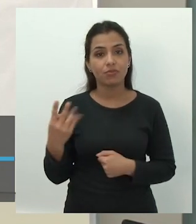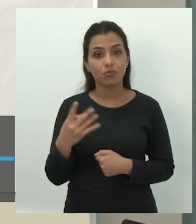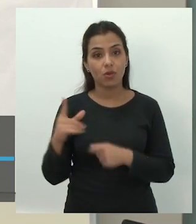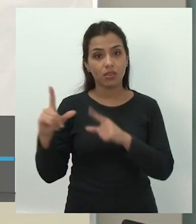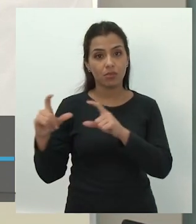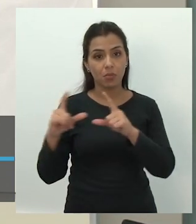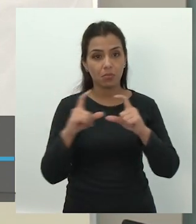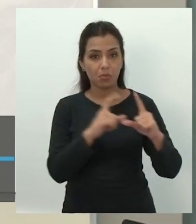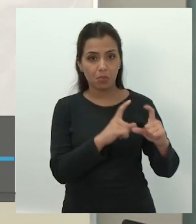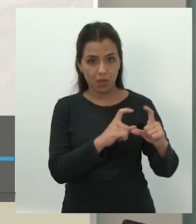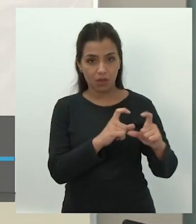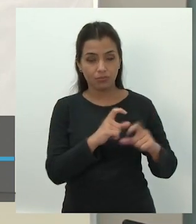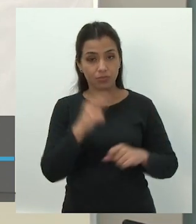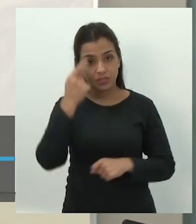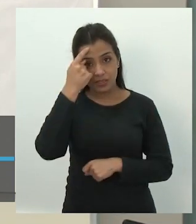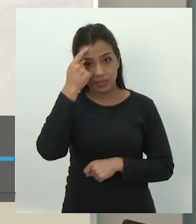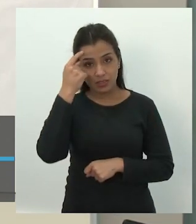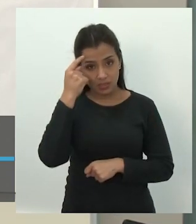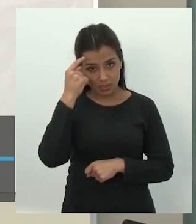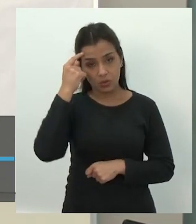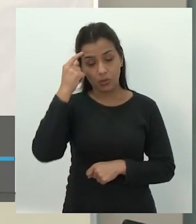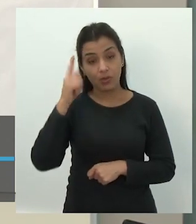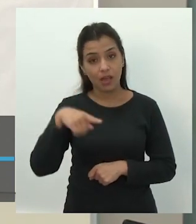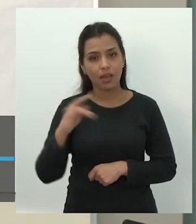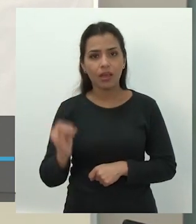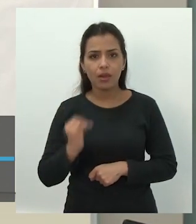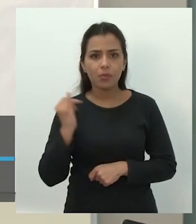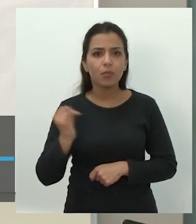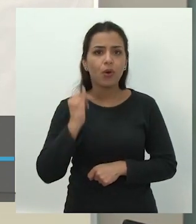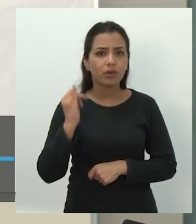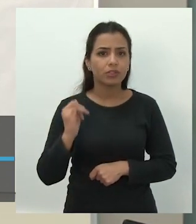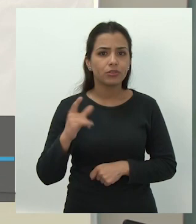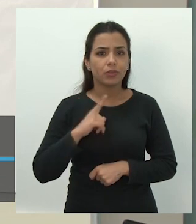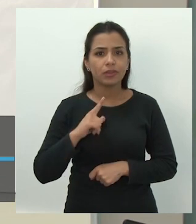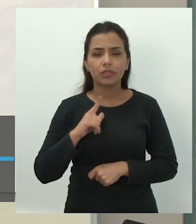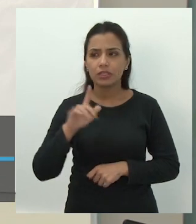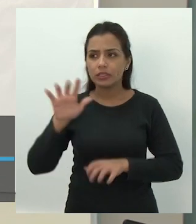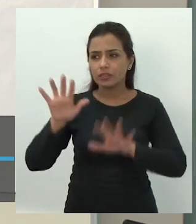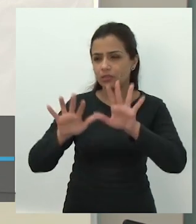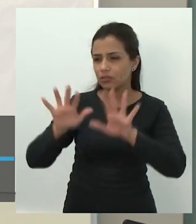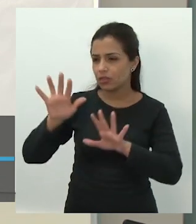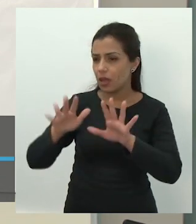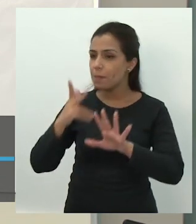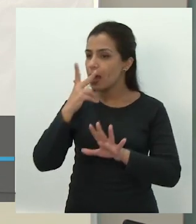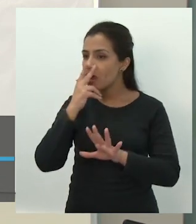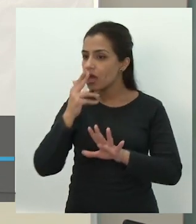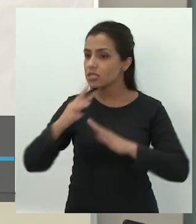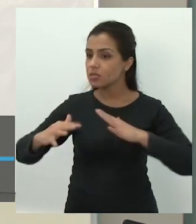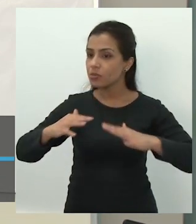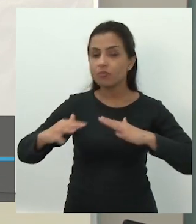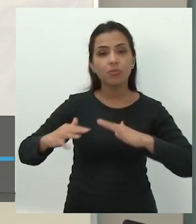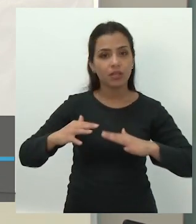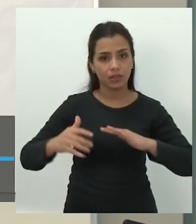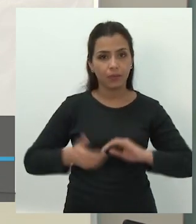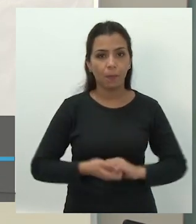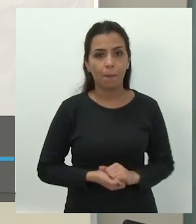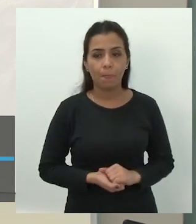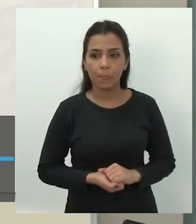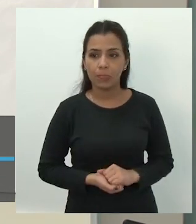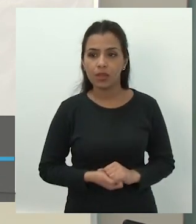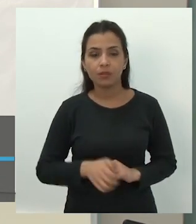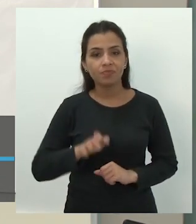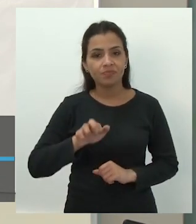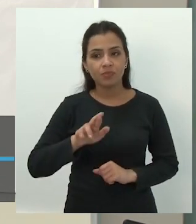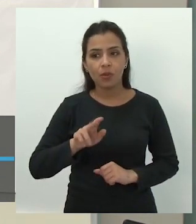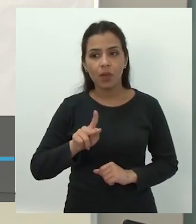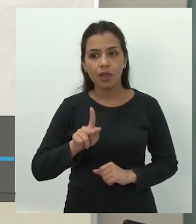imagens por segundo, né? Que é muito importante para que a gente tenha essa ilusão de movimento nas imagens estáticas, tá? O Eric citou o stop